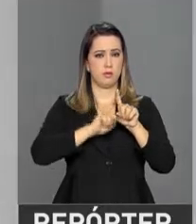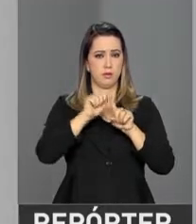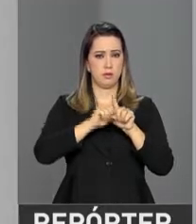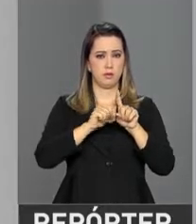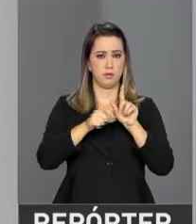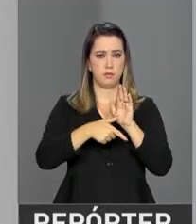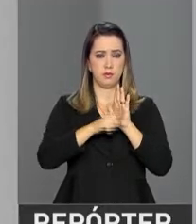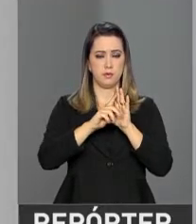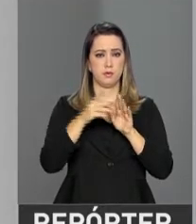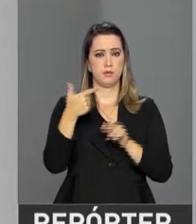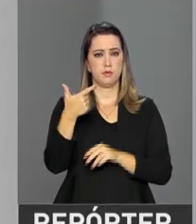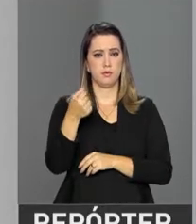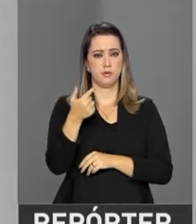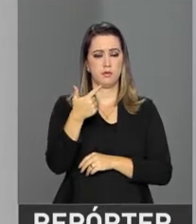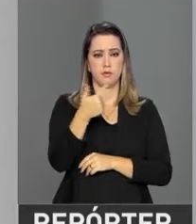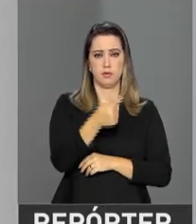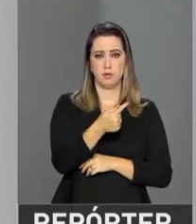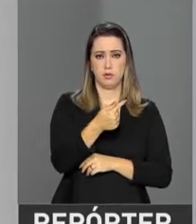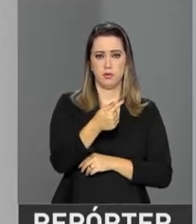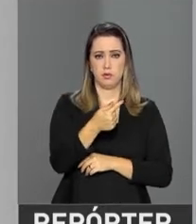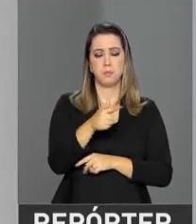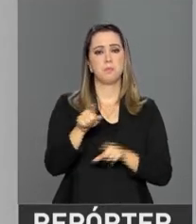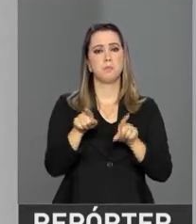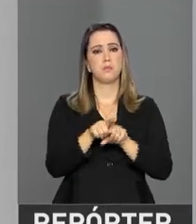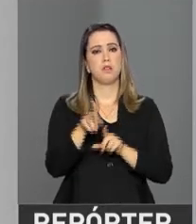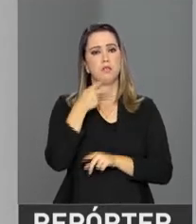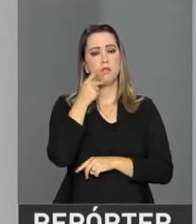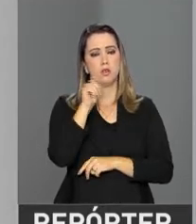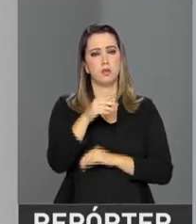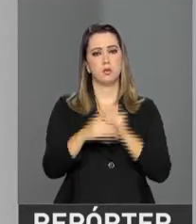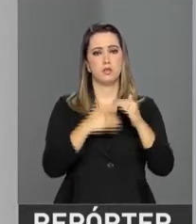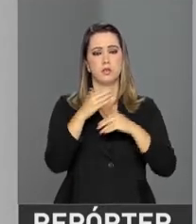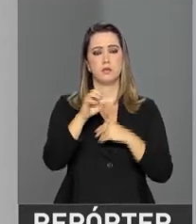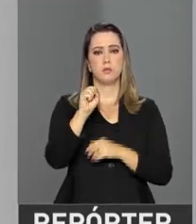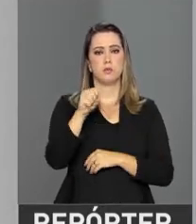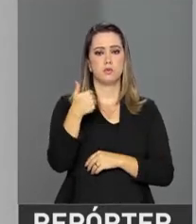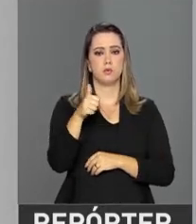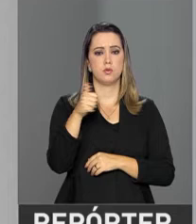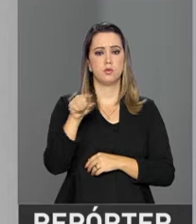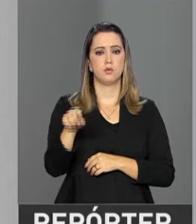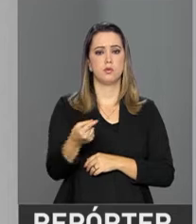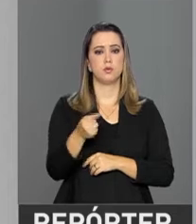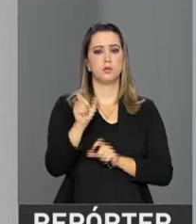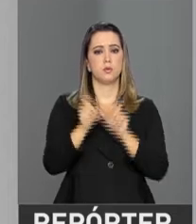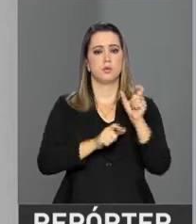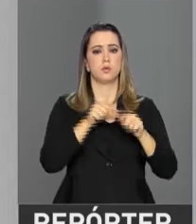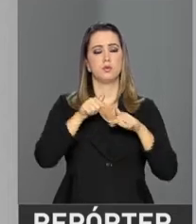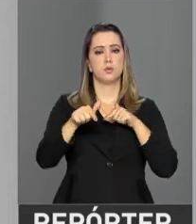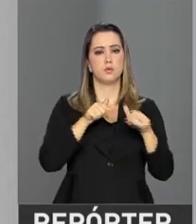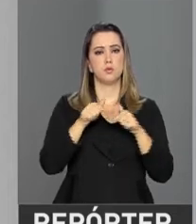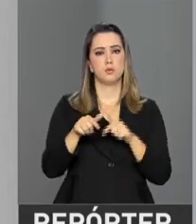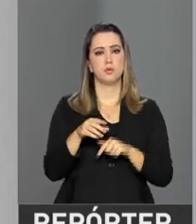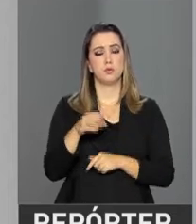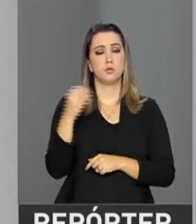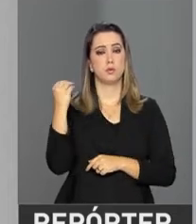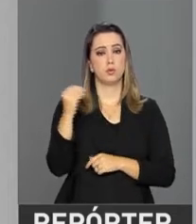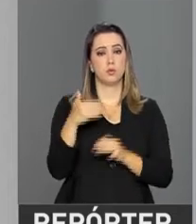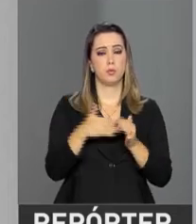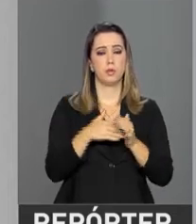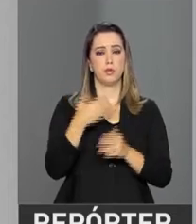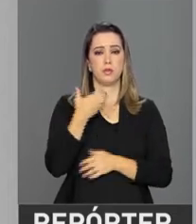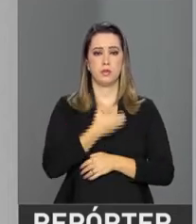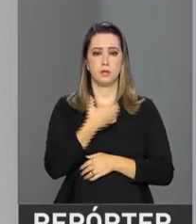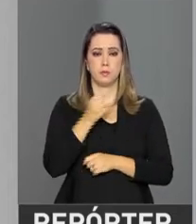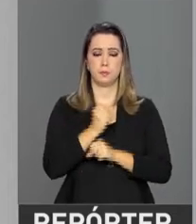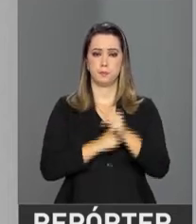trimestre de 2017. Ele destacou o crescimento de 811 mil postos de trabalho entre outubro e dezembro